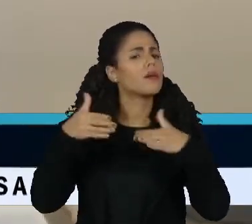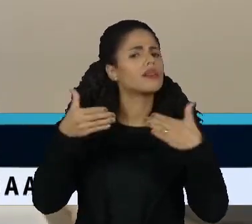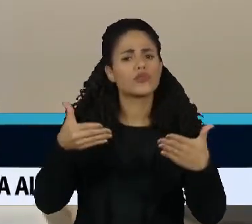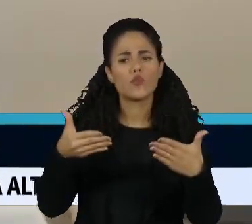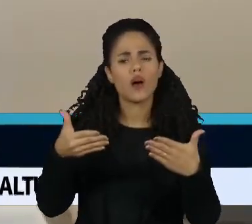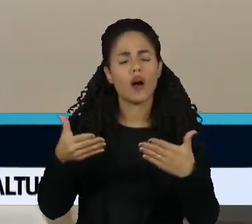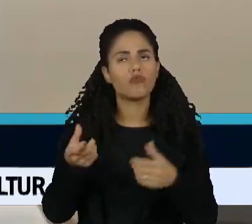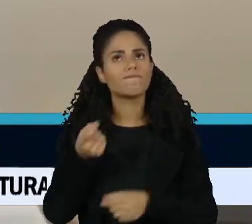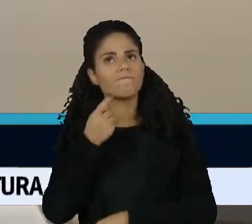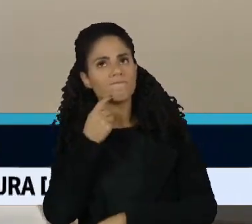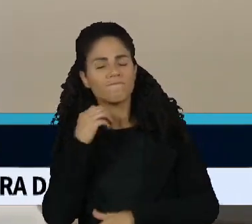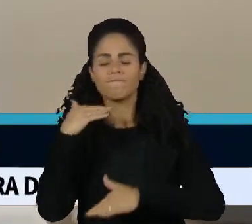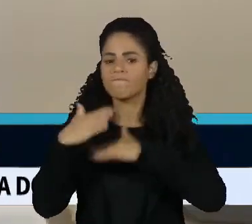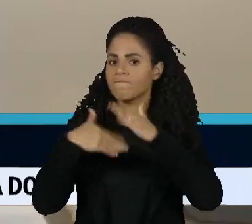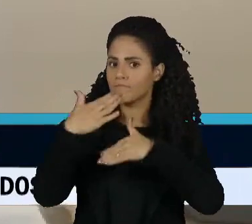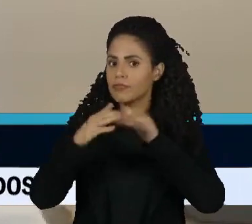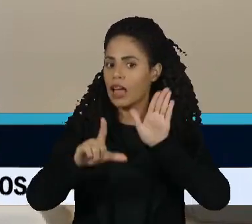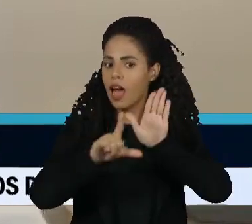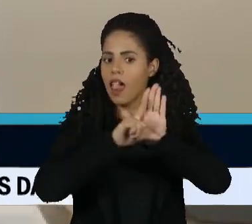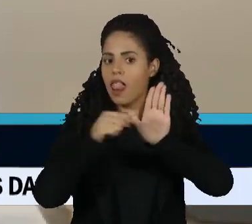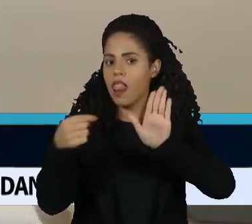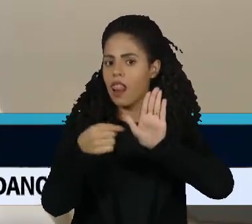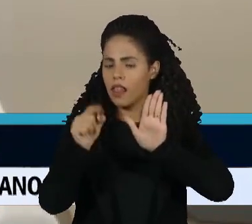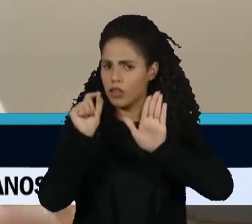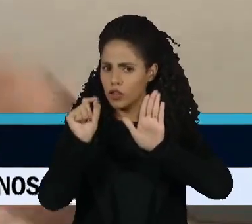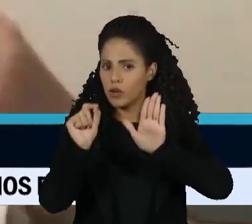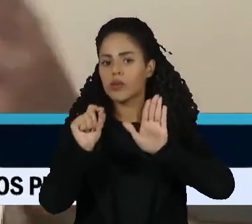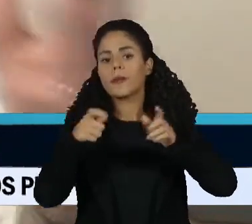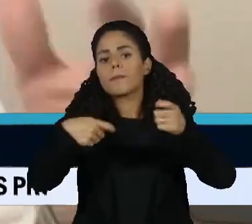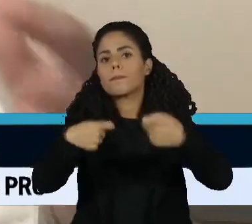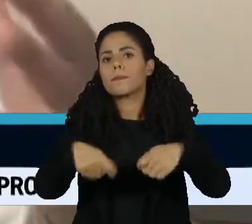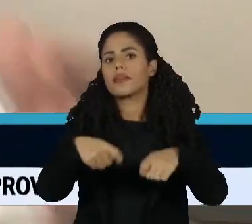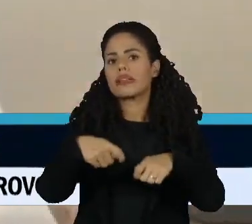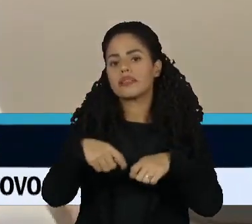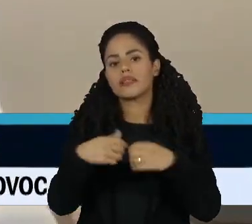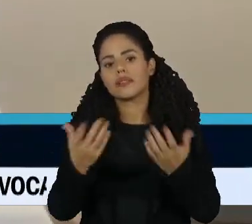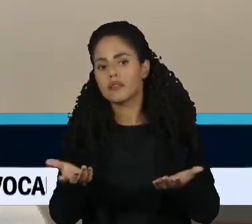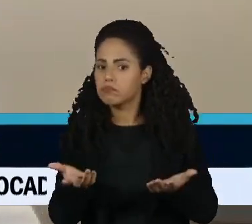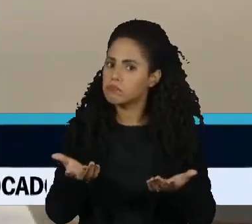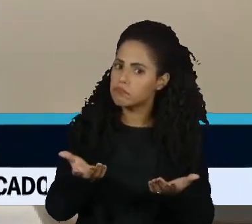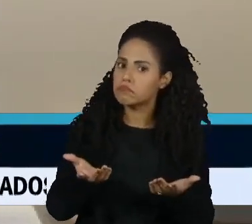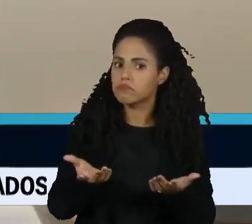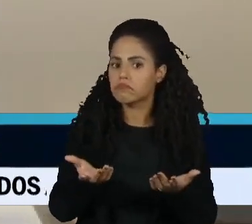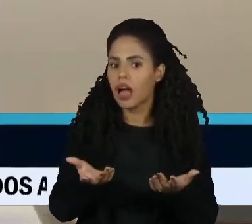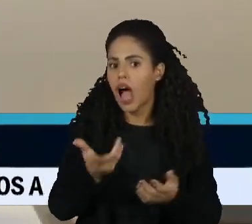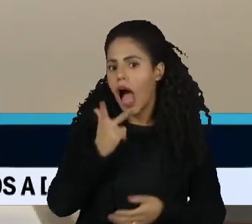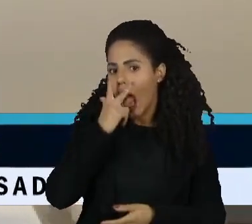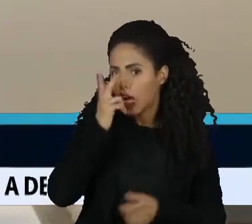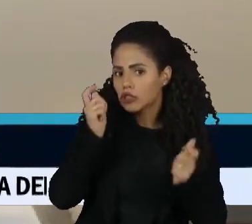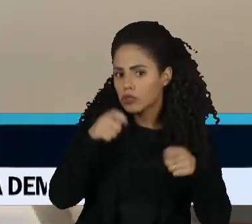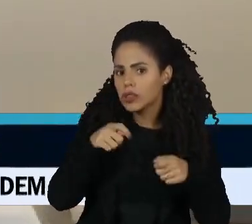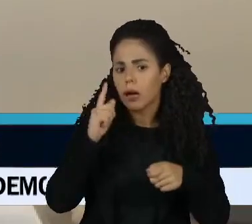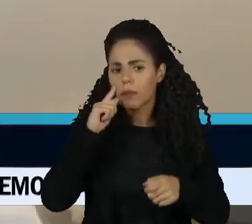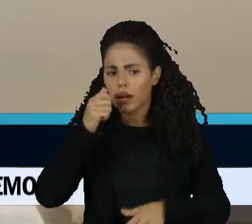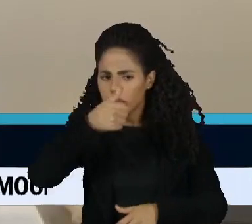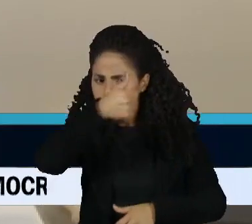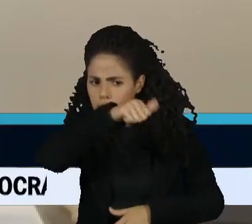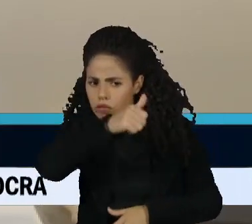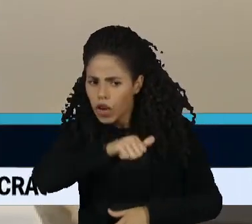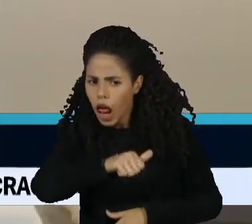qual essa lei Ela precisa passar por uma talvez revisão